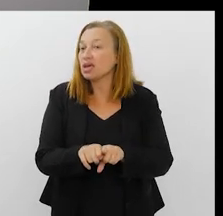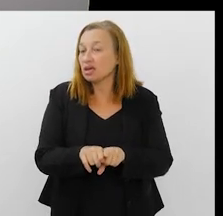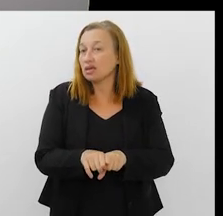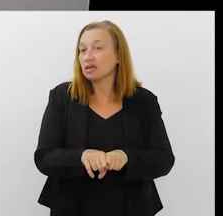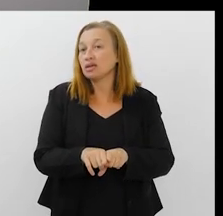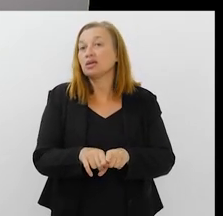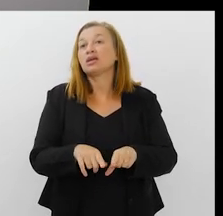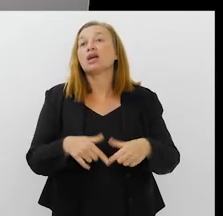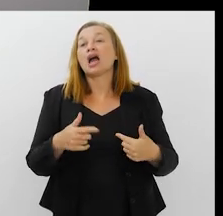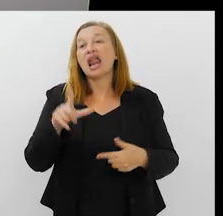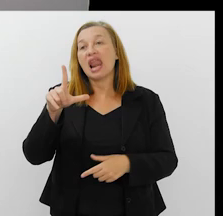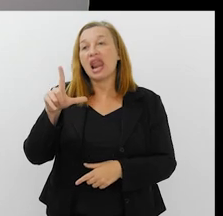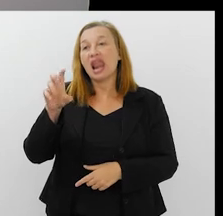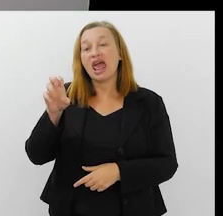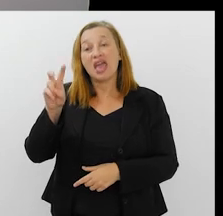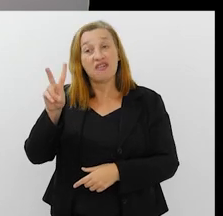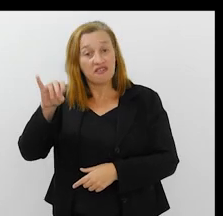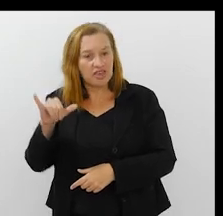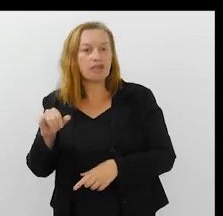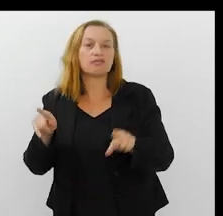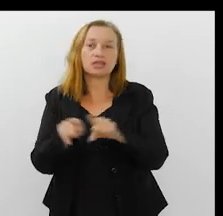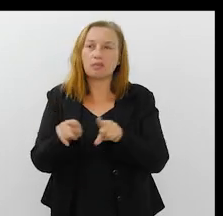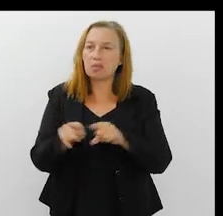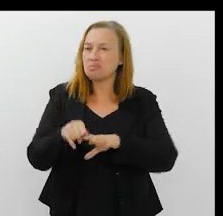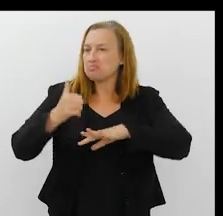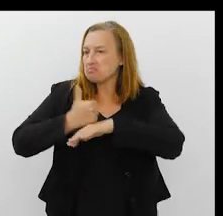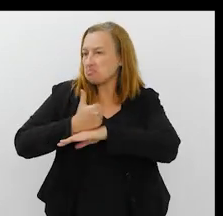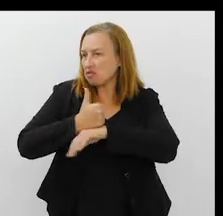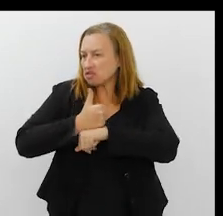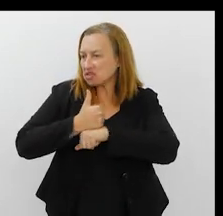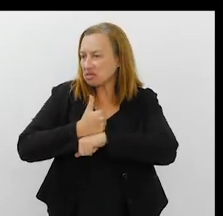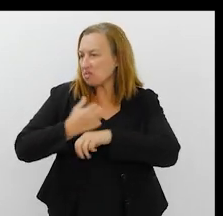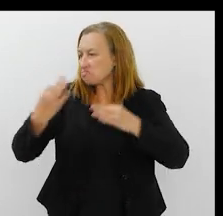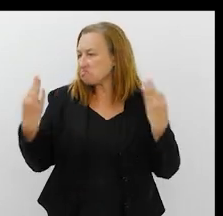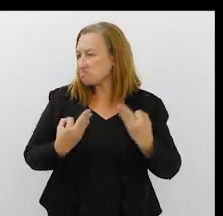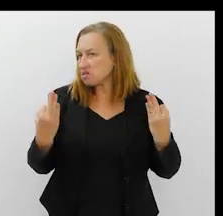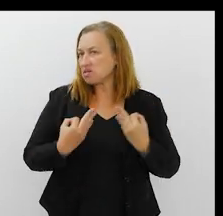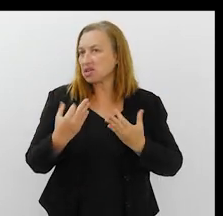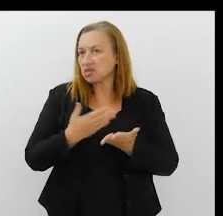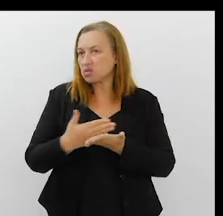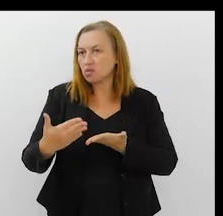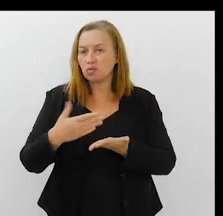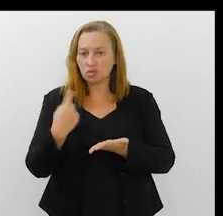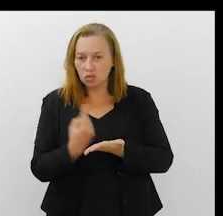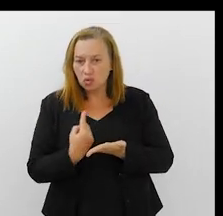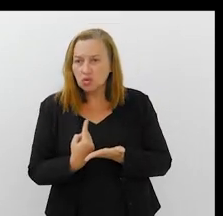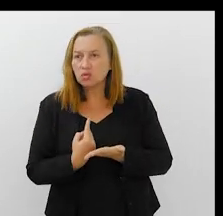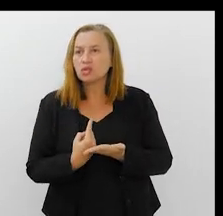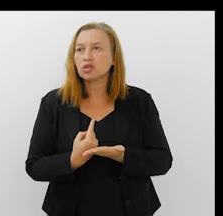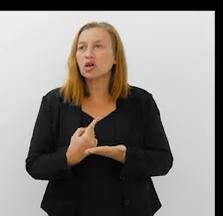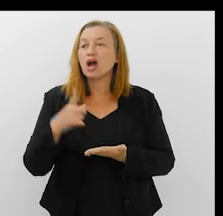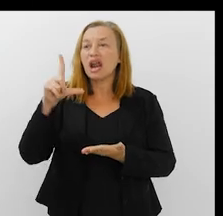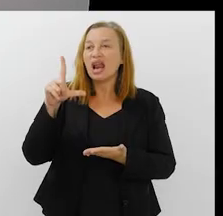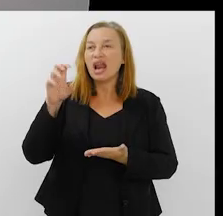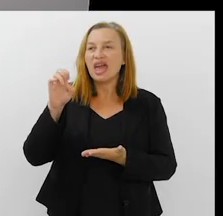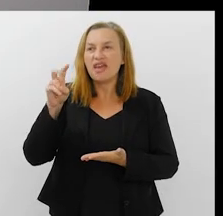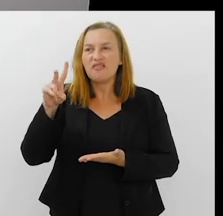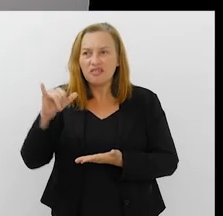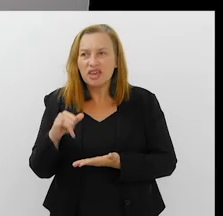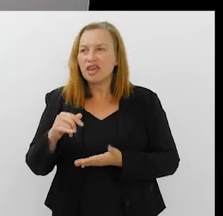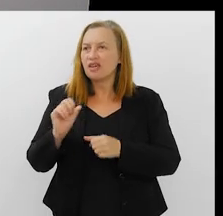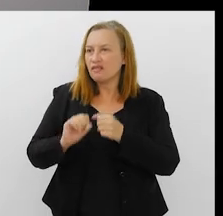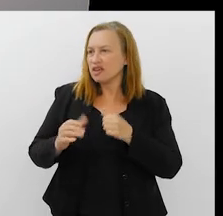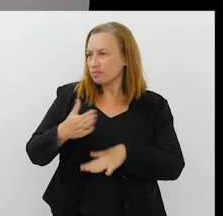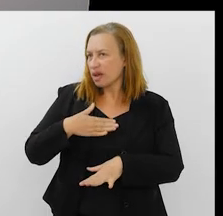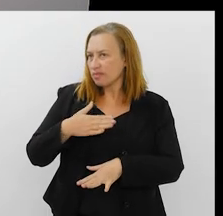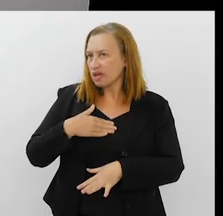também trabalhou com o Levi. O Levi também, um excelente profissional. Ele começou praticamente com a gente, né? O Levi fez para